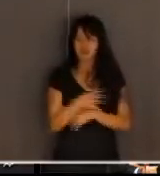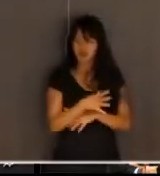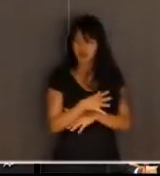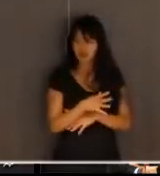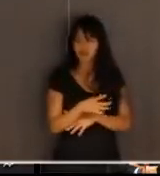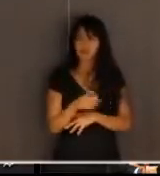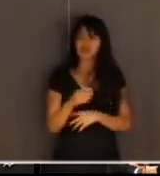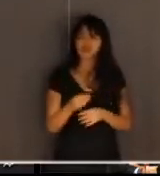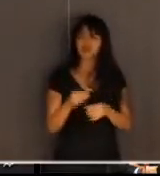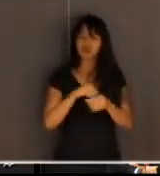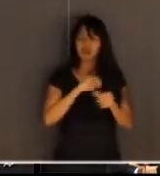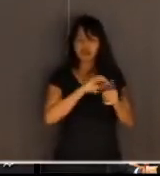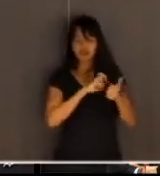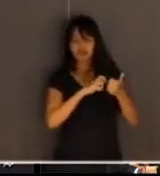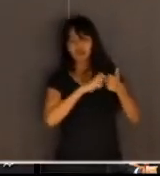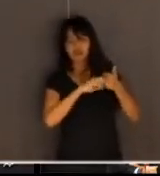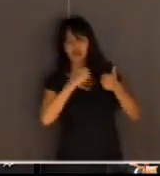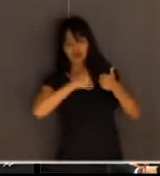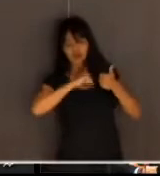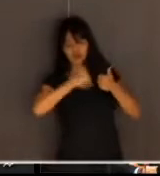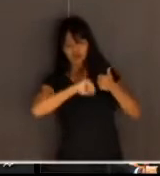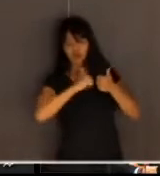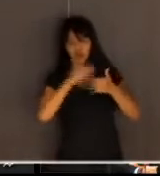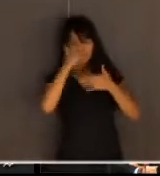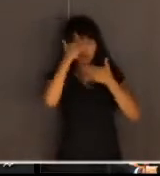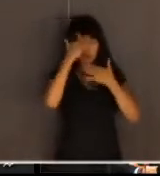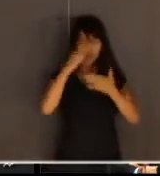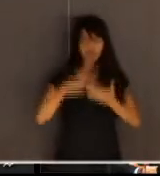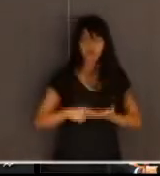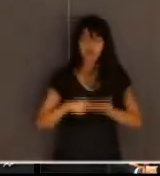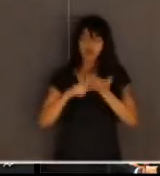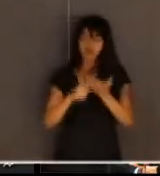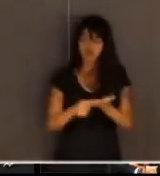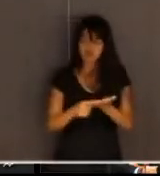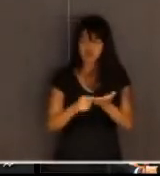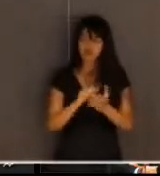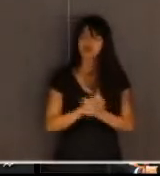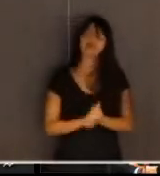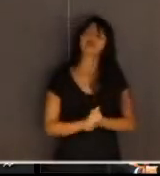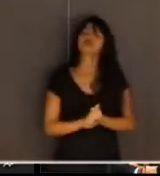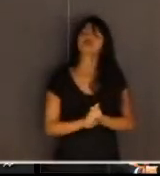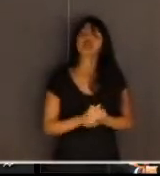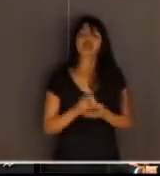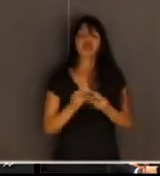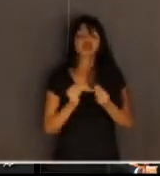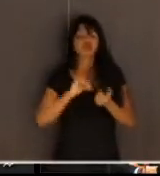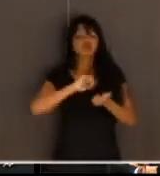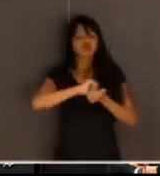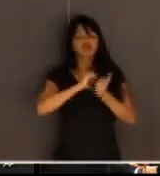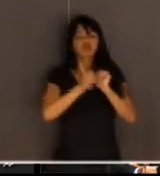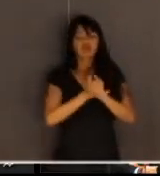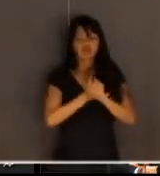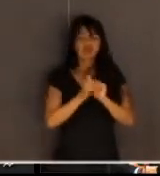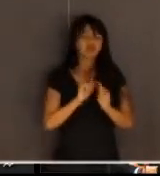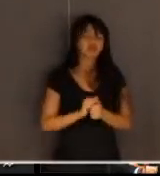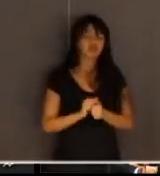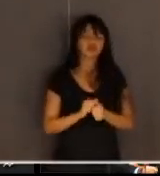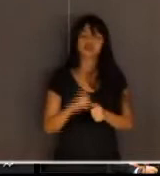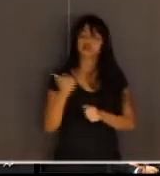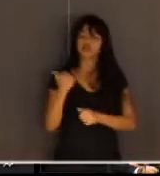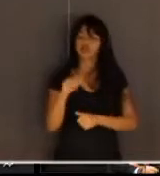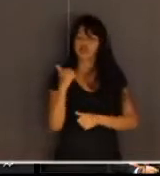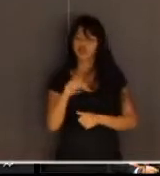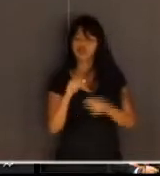isso agradeço o convite que foi feito, que compreendo que é um convite à articulação entre primeiro e segundo graus